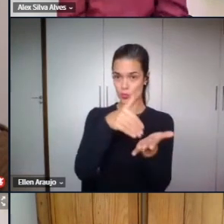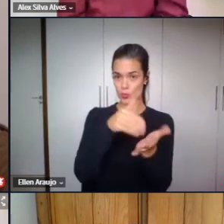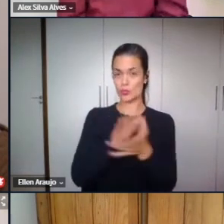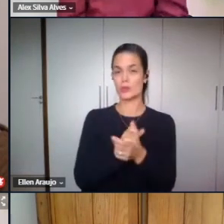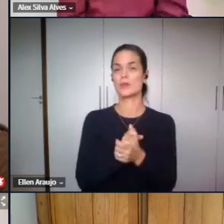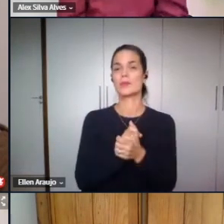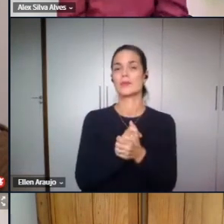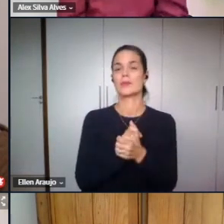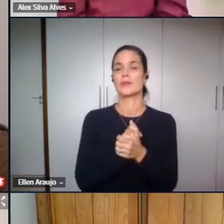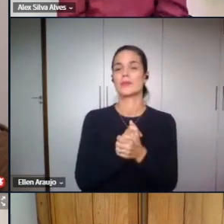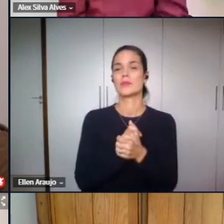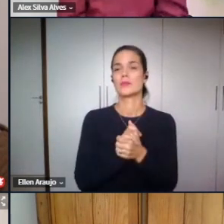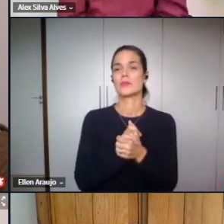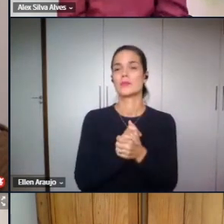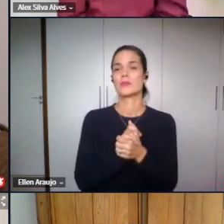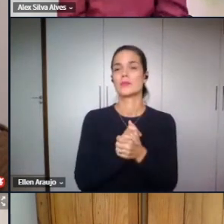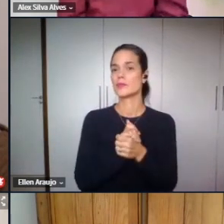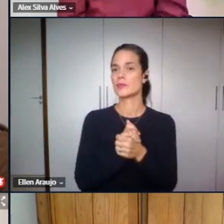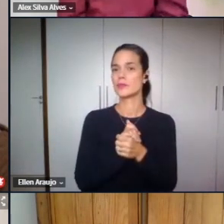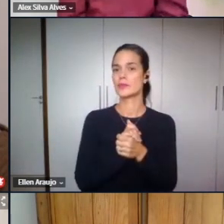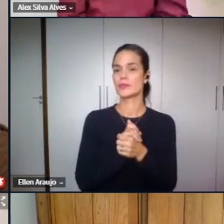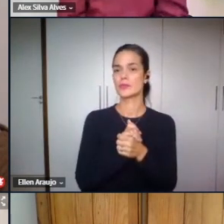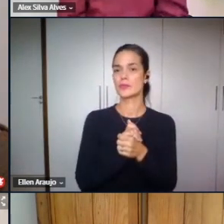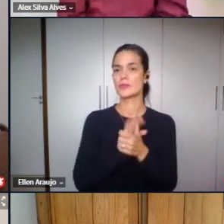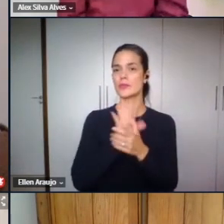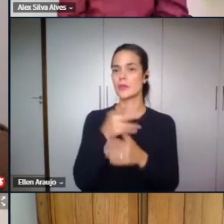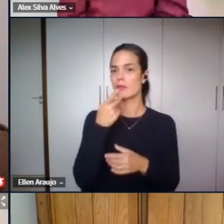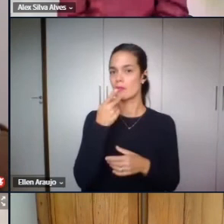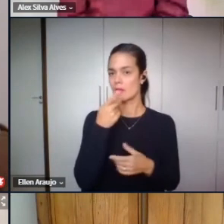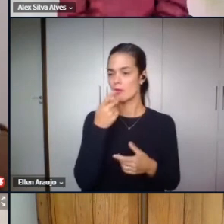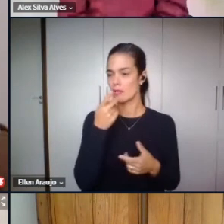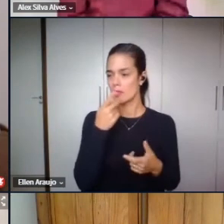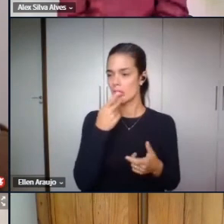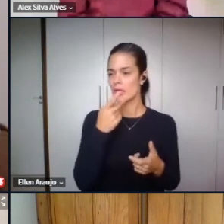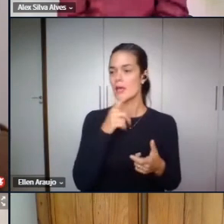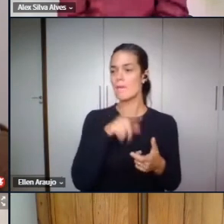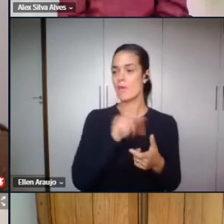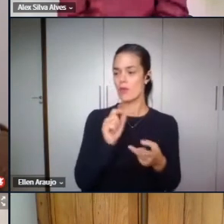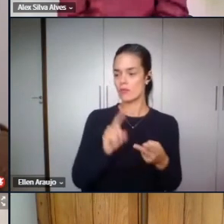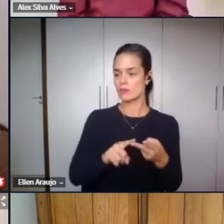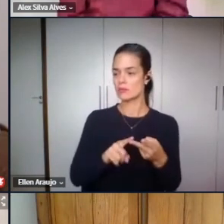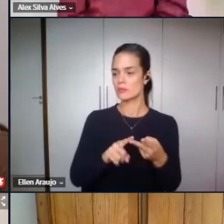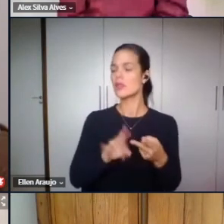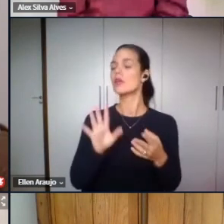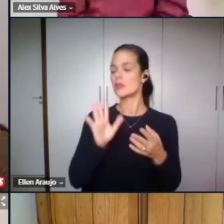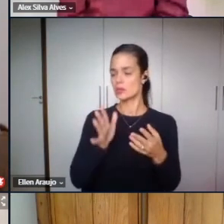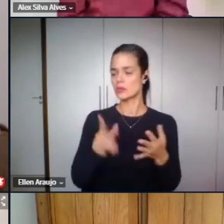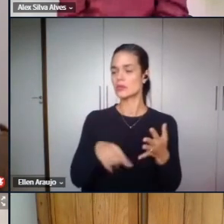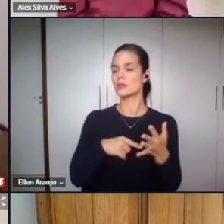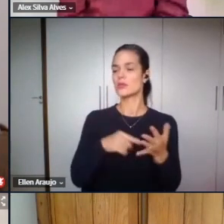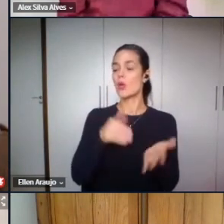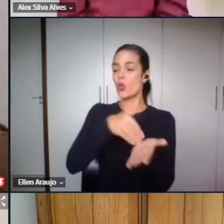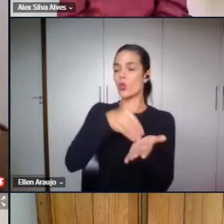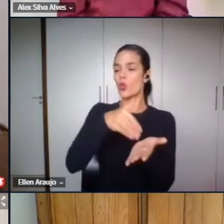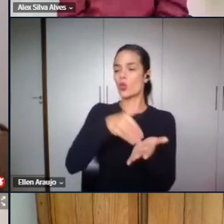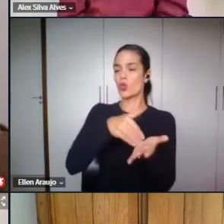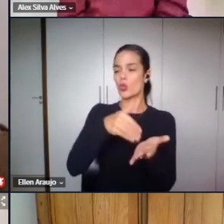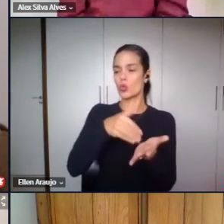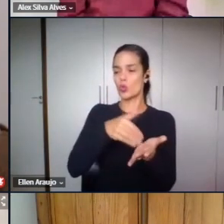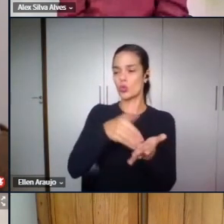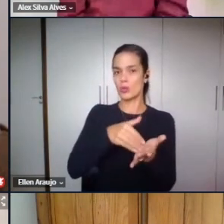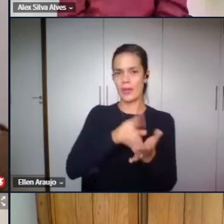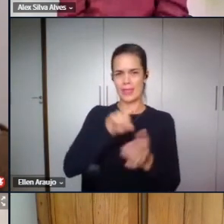Sim, já falei sobre a questão do morfema. E, por último, eu também deixo aí, Glaucio, para você